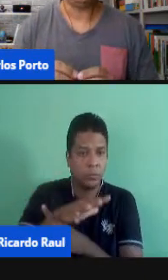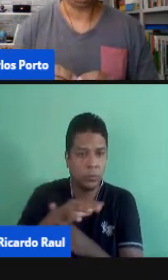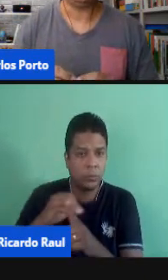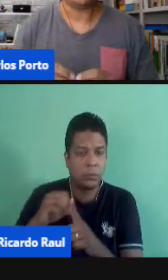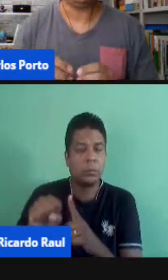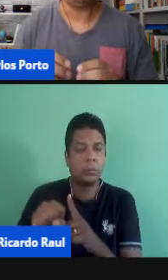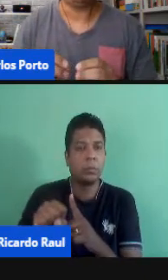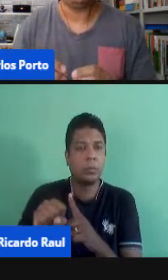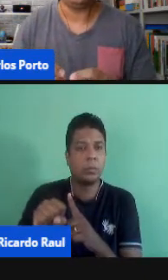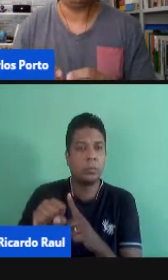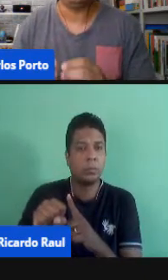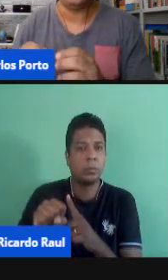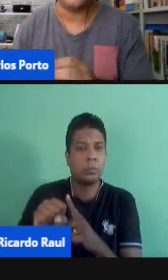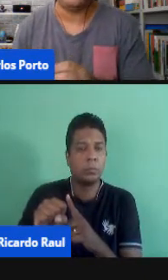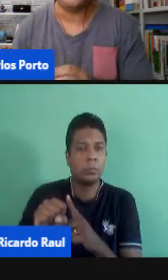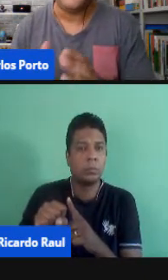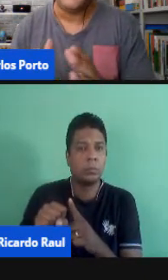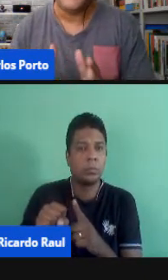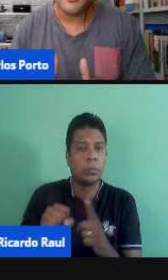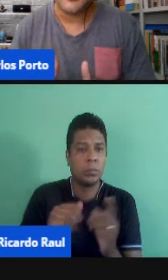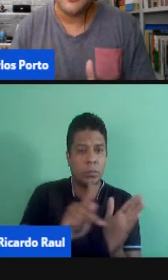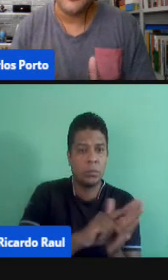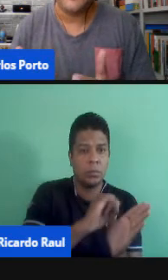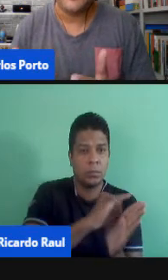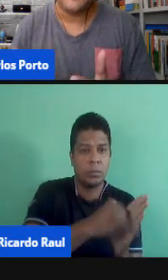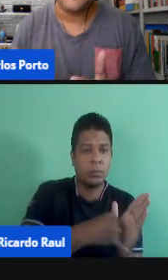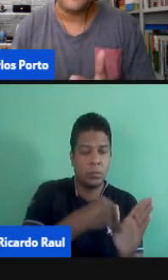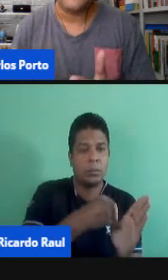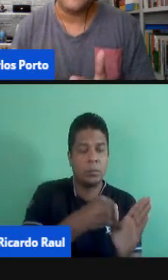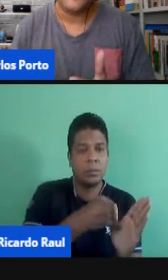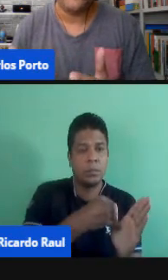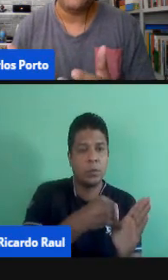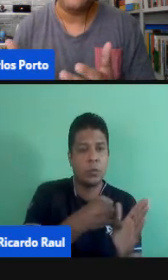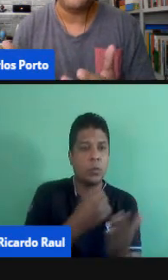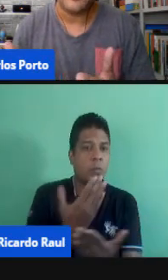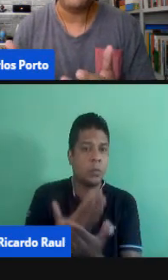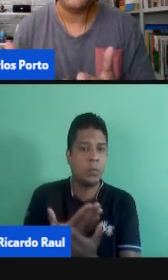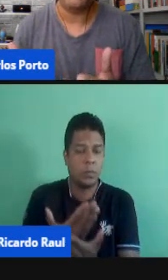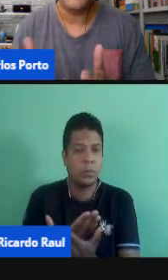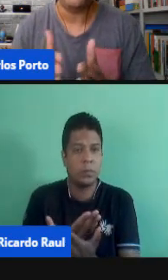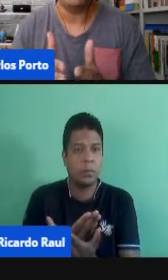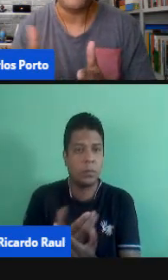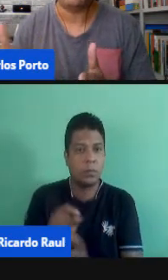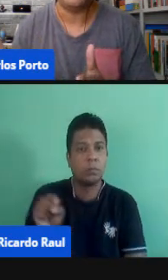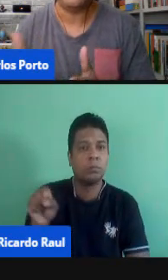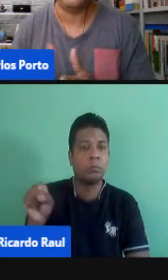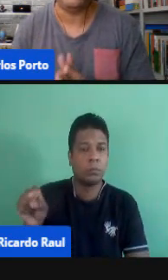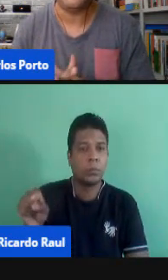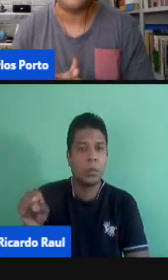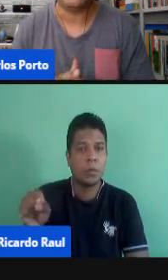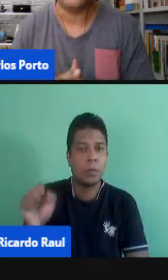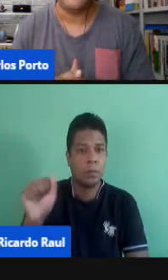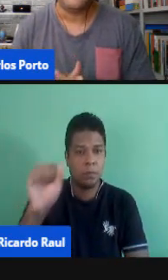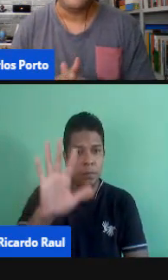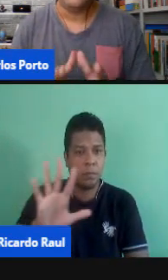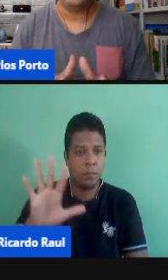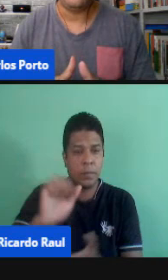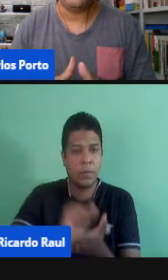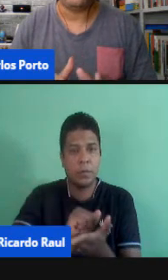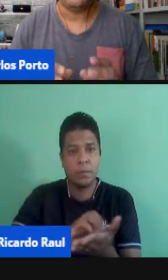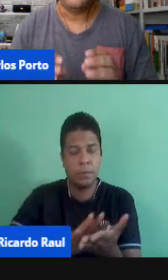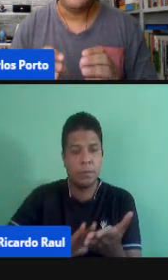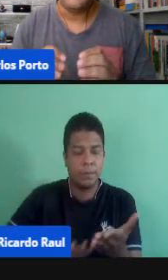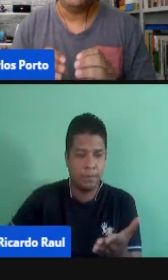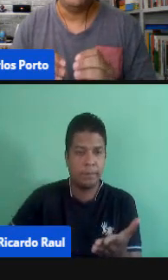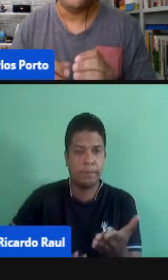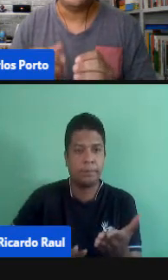ela é priorizada nos planos de aula e aqui eu destaco também o mapa das atividades, que